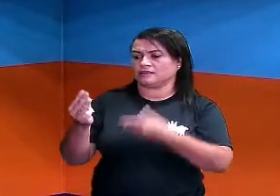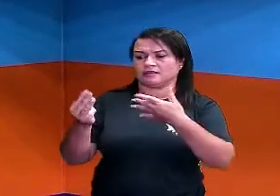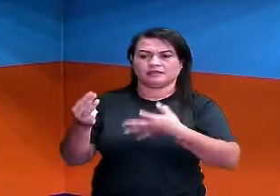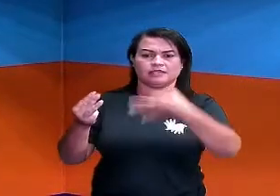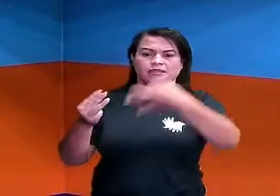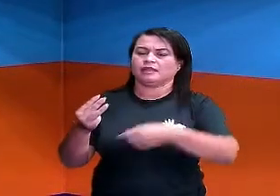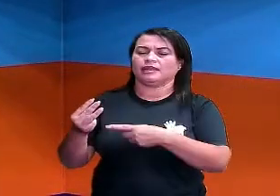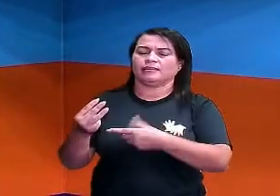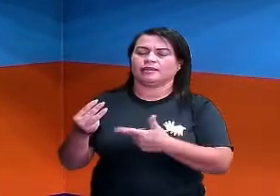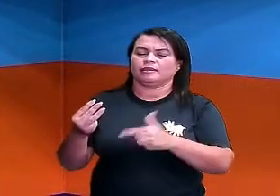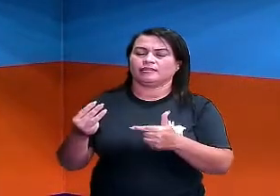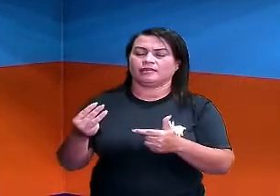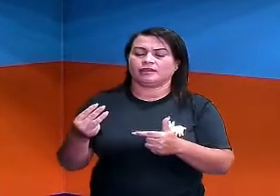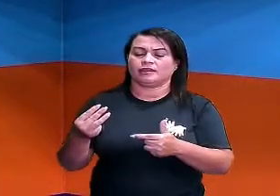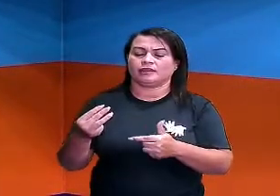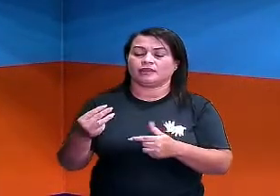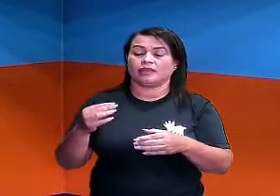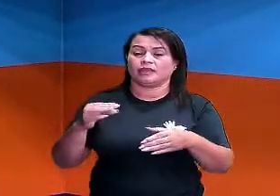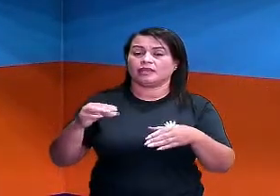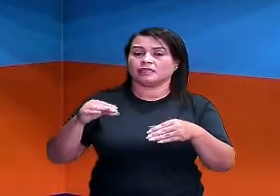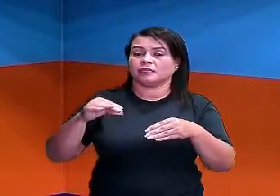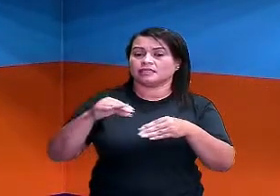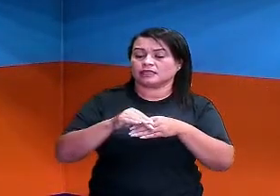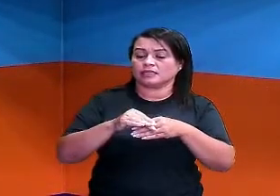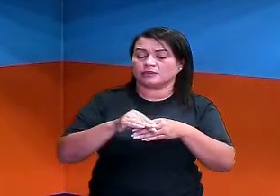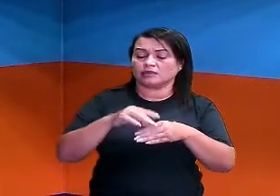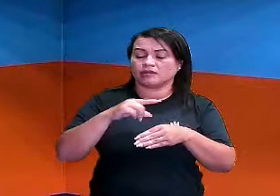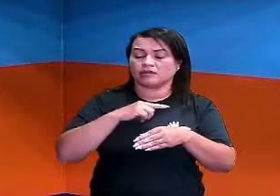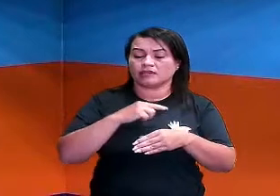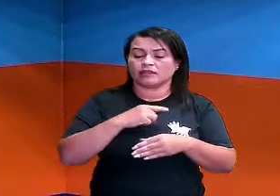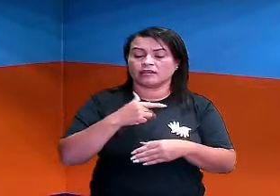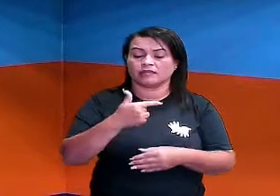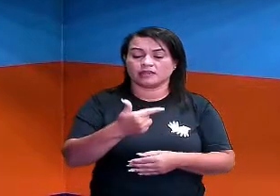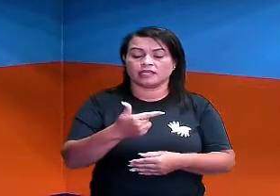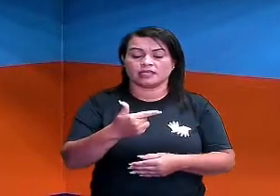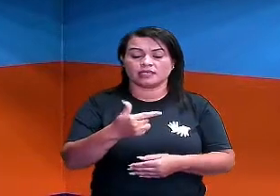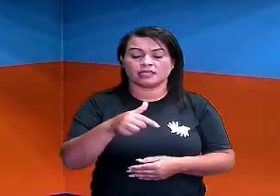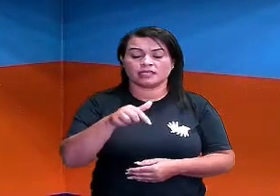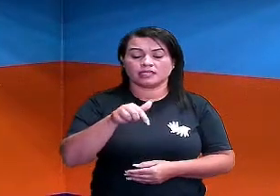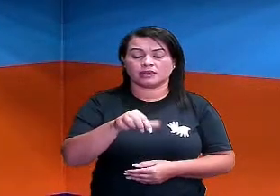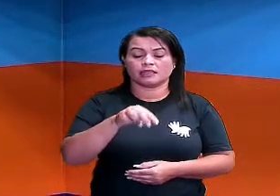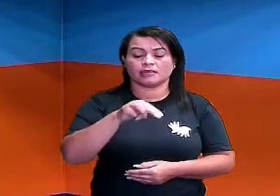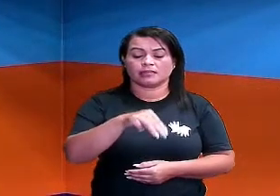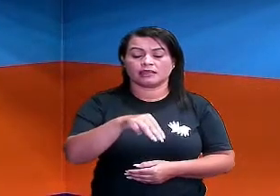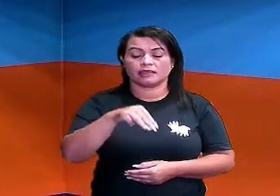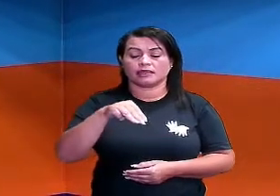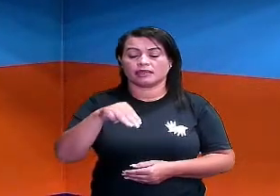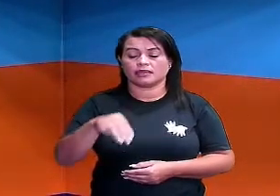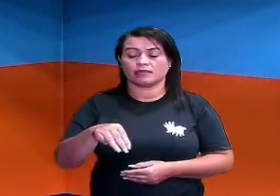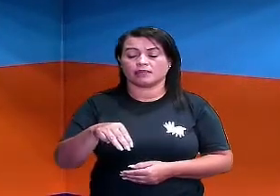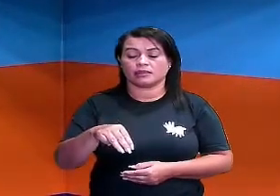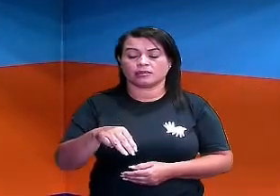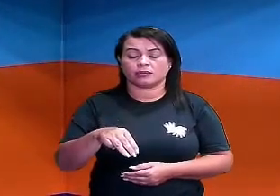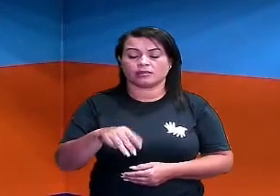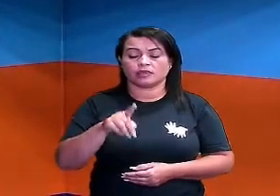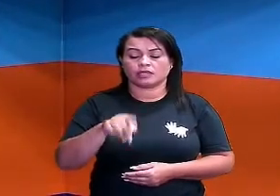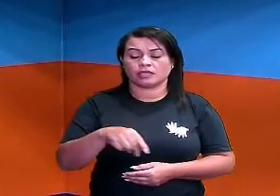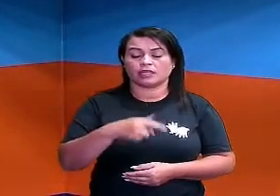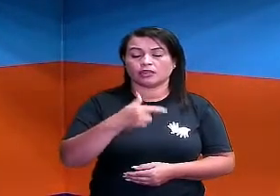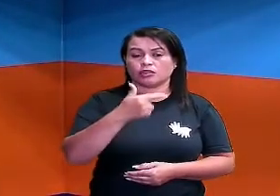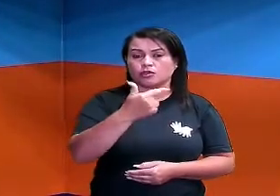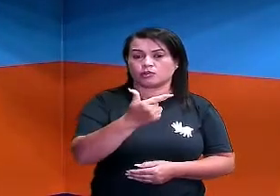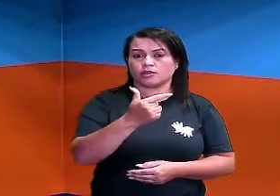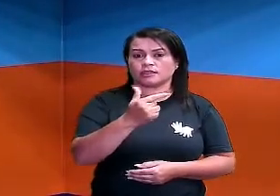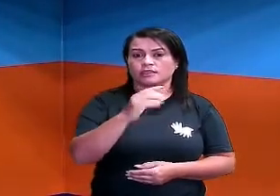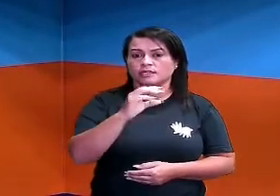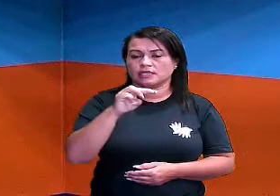centímetros. Esse clipe, ele vai ter 27 milímetros, que é 2 centímetros